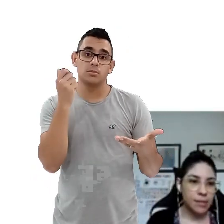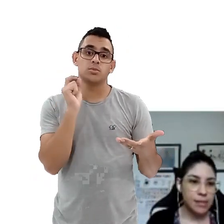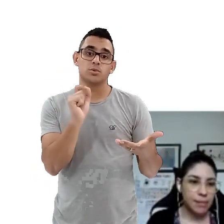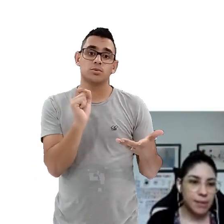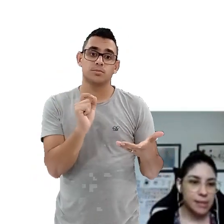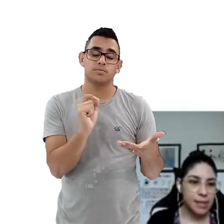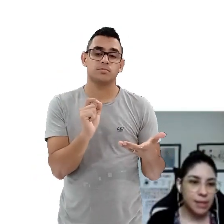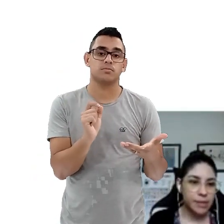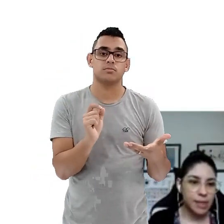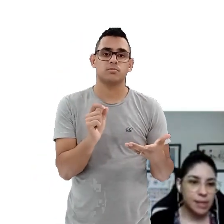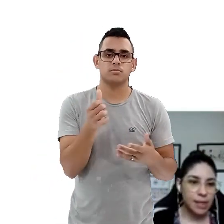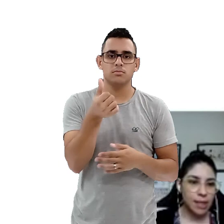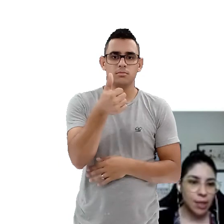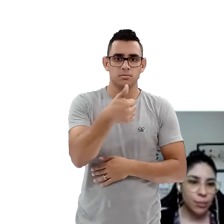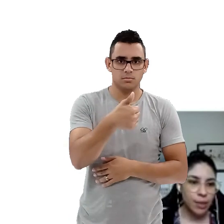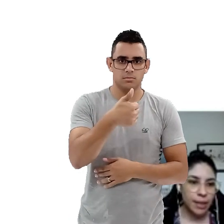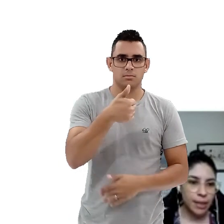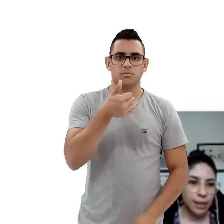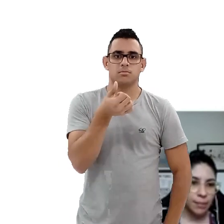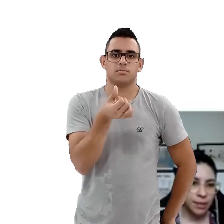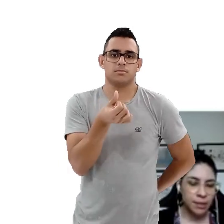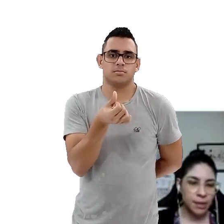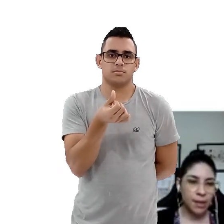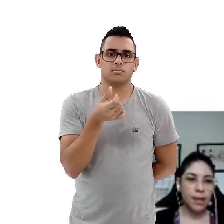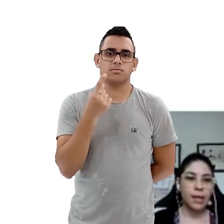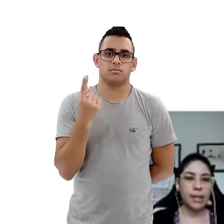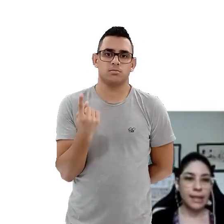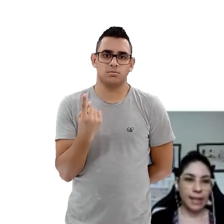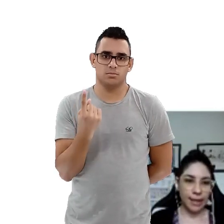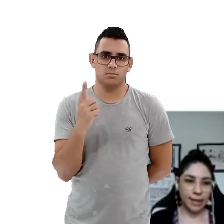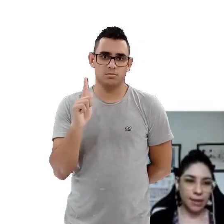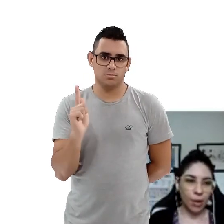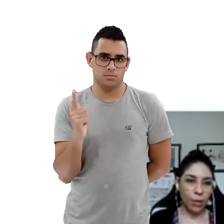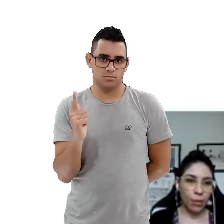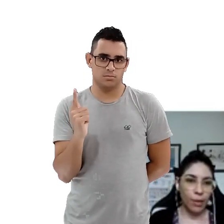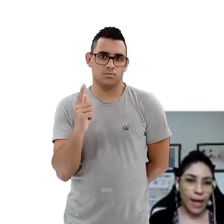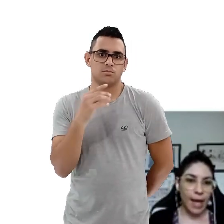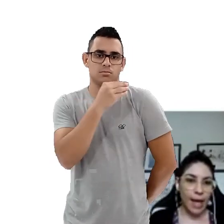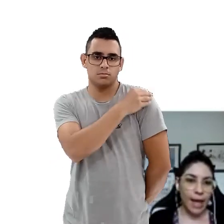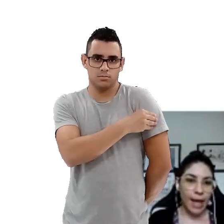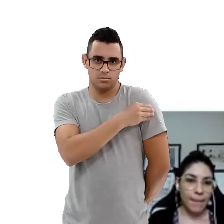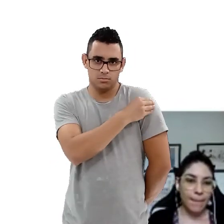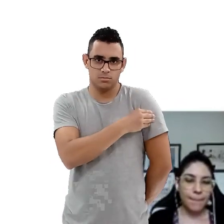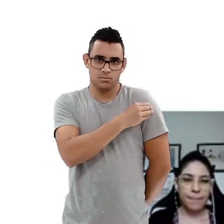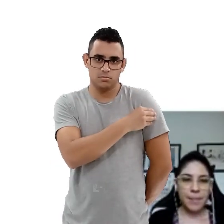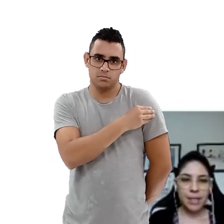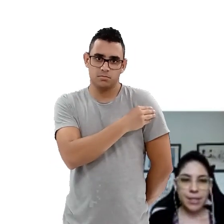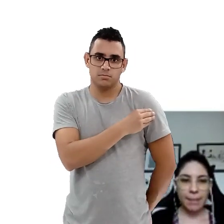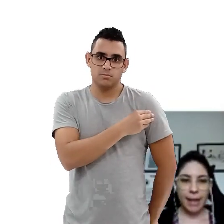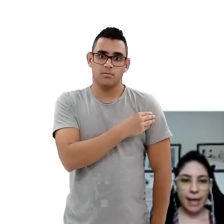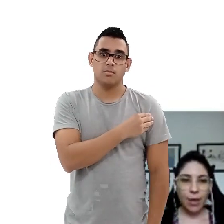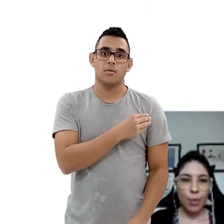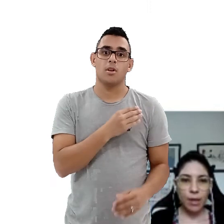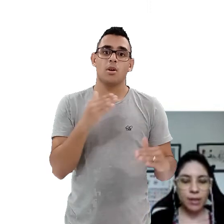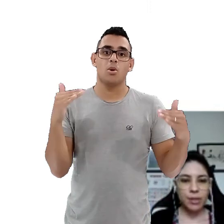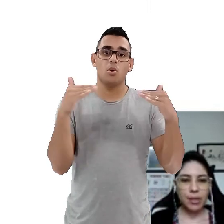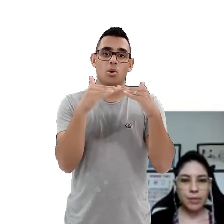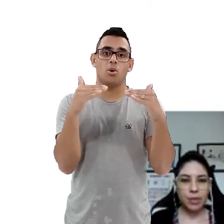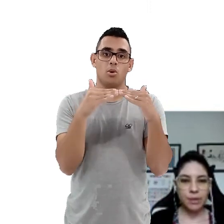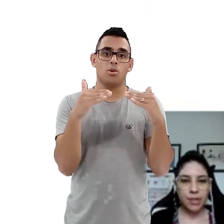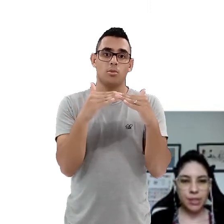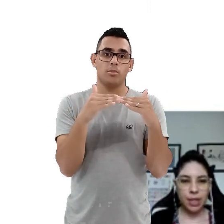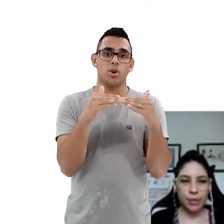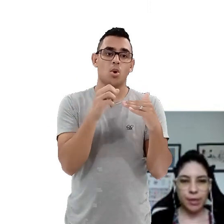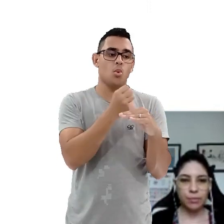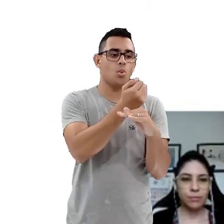tá querendo saber 161 gramas de etanol está para quantas gramas